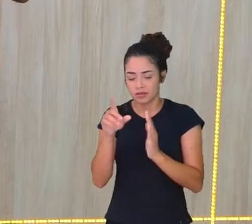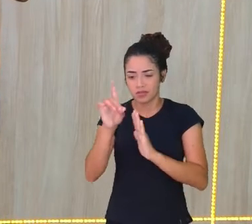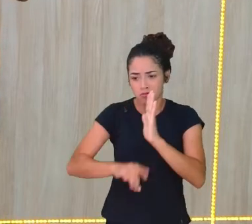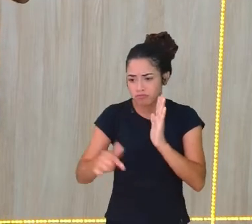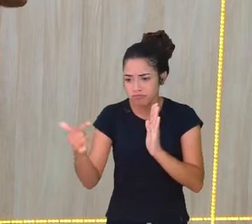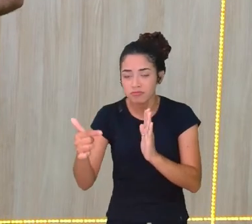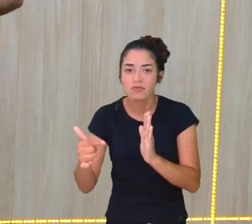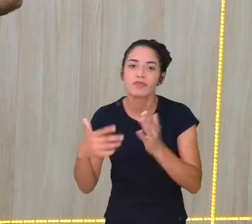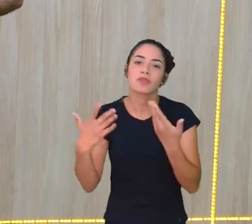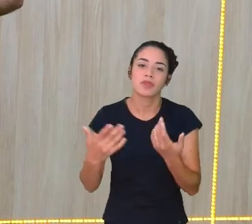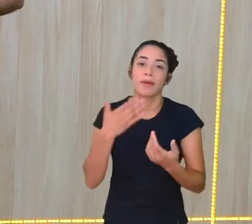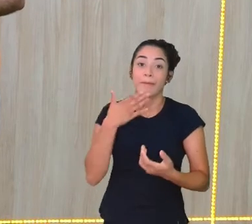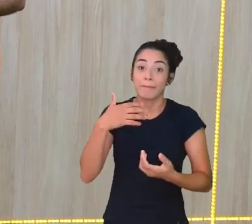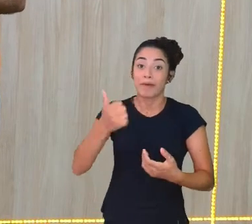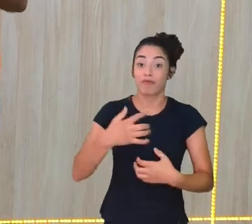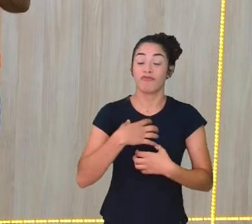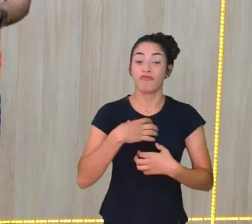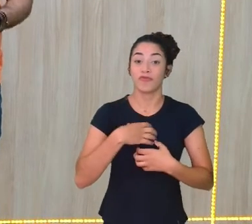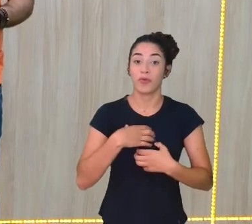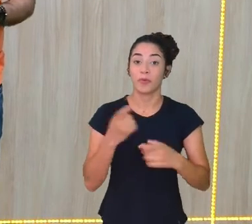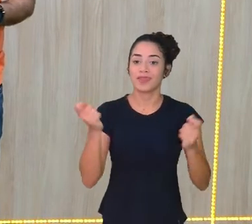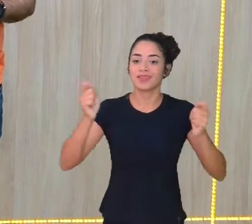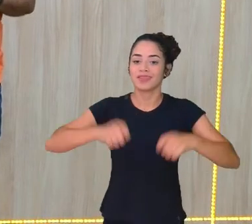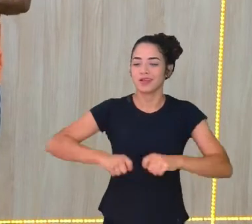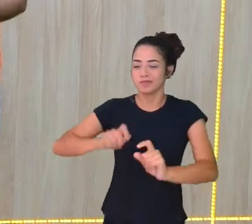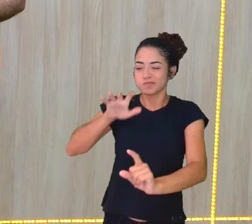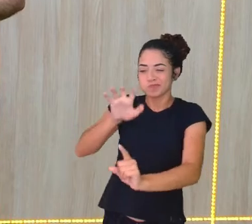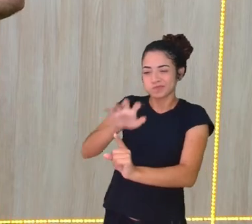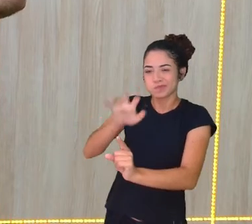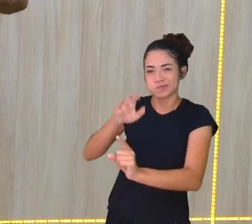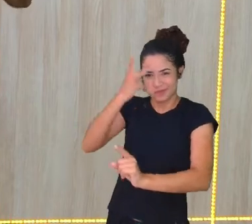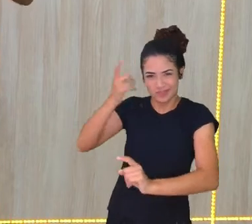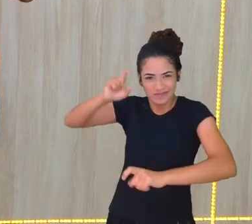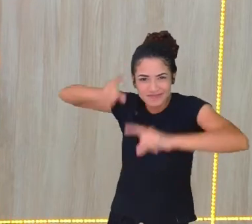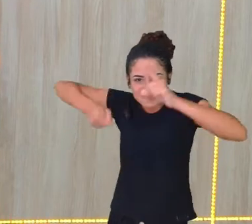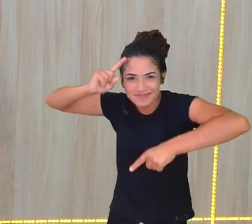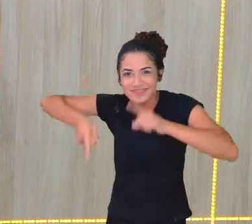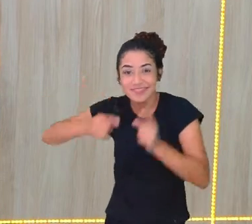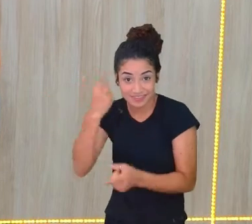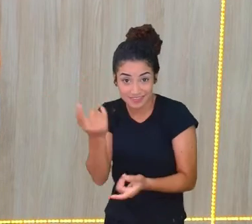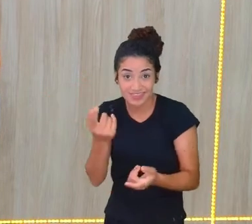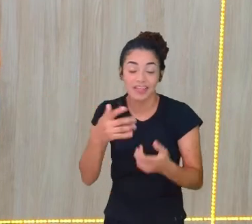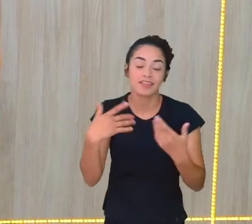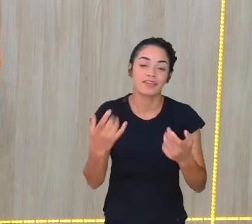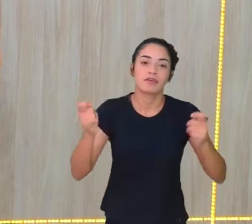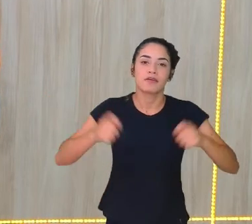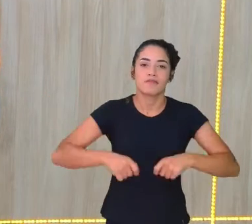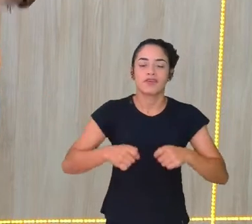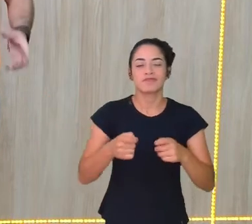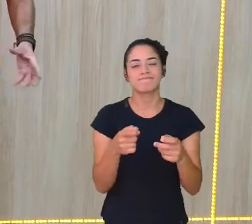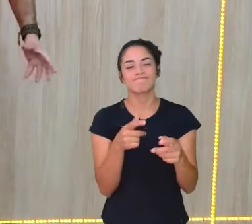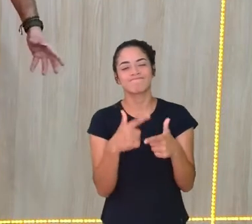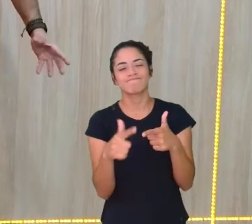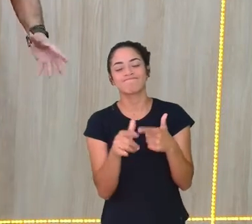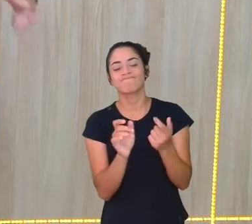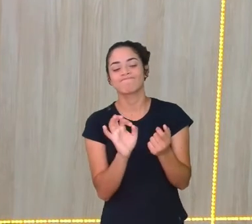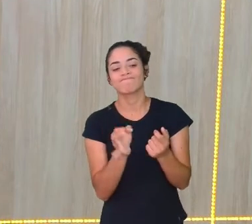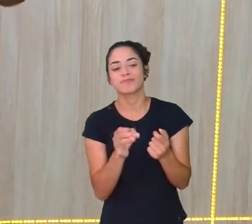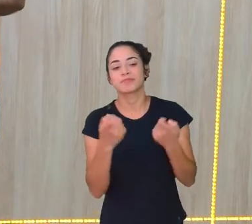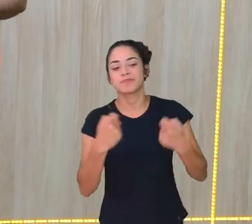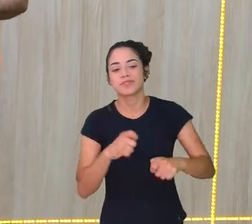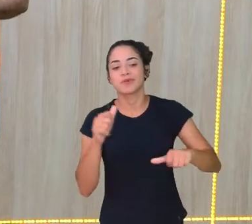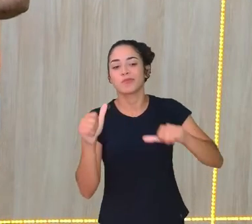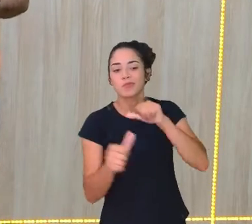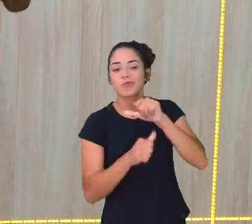forma e a melhor forma ao mesmo tempo de pressionar os governantes, né, a olharem para esses problemas é ir